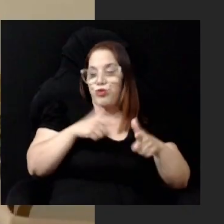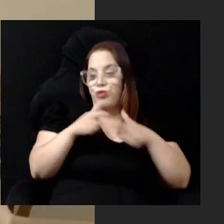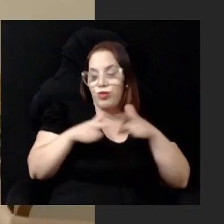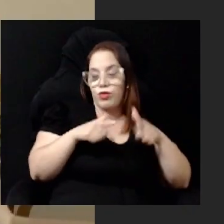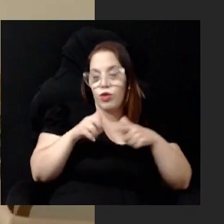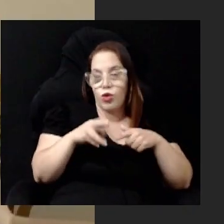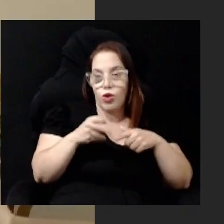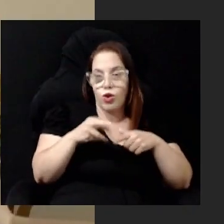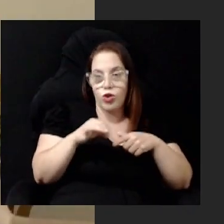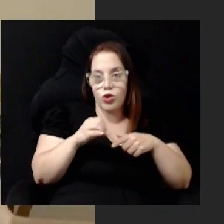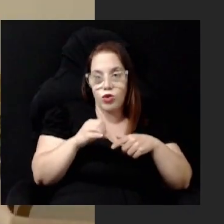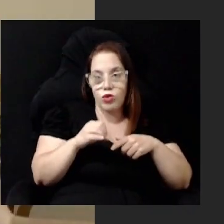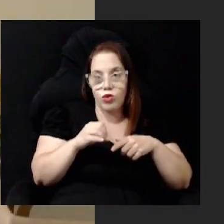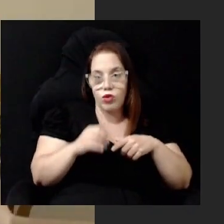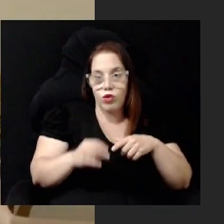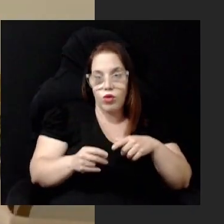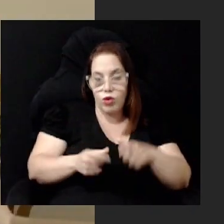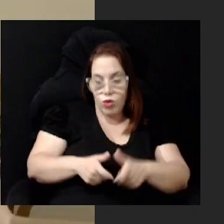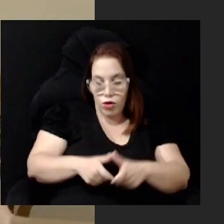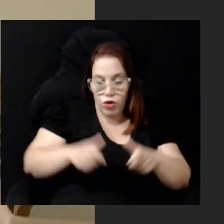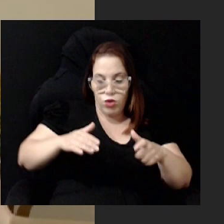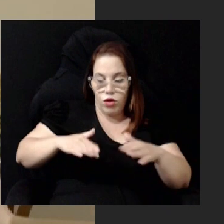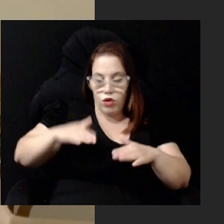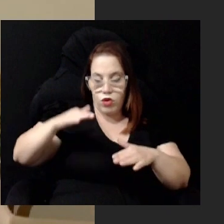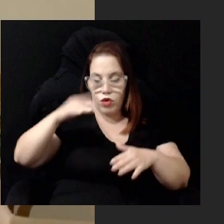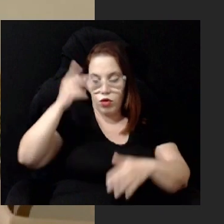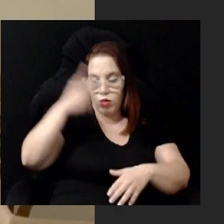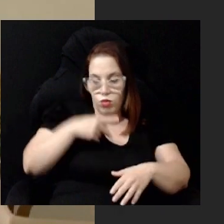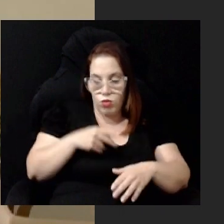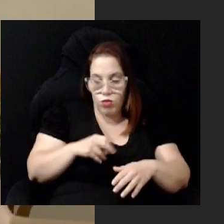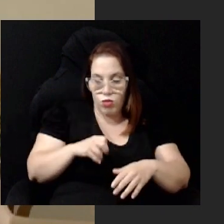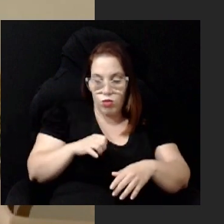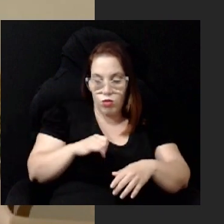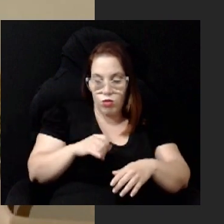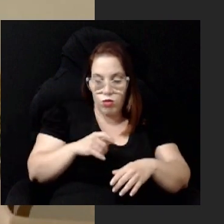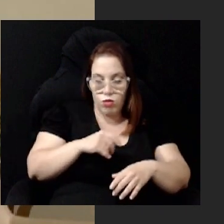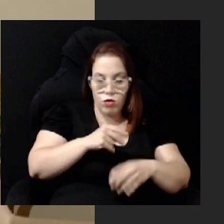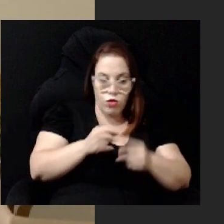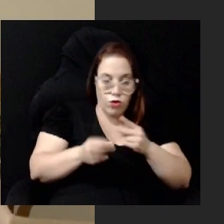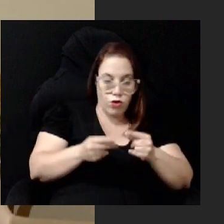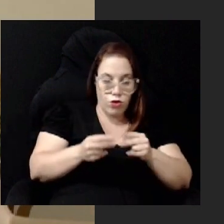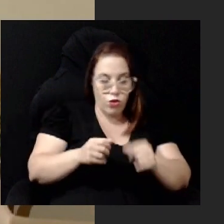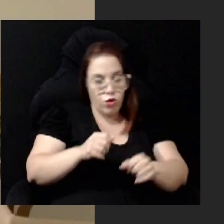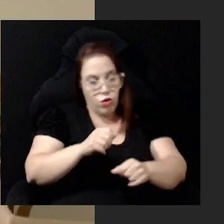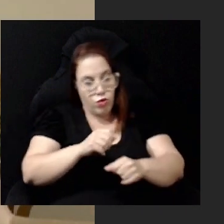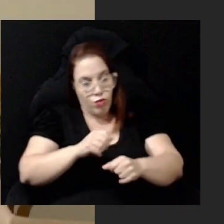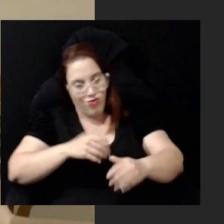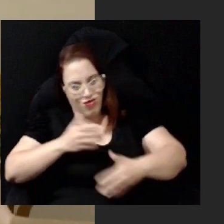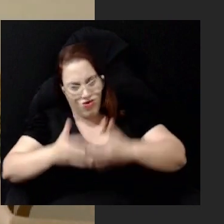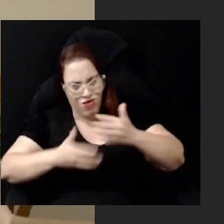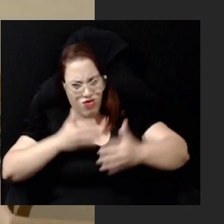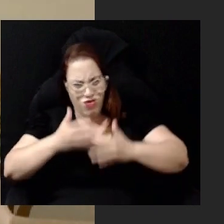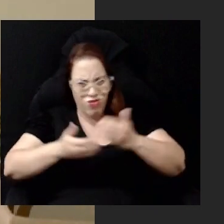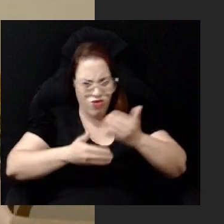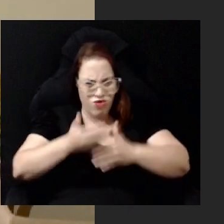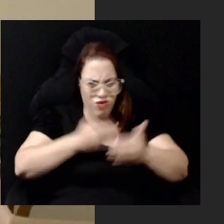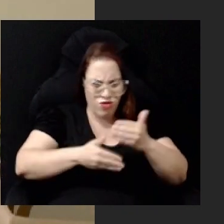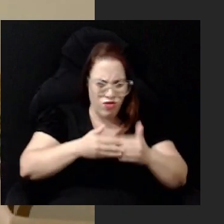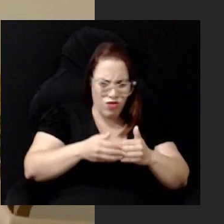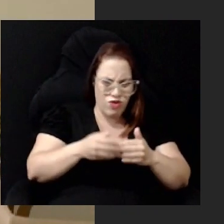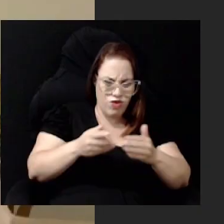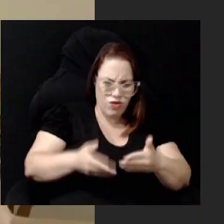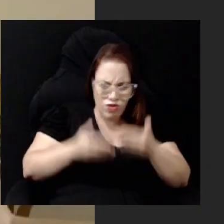oncológicos têm um custo muito alto. Então, para a prevenção, o custo é o de divulgar informação e